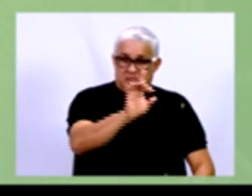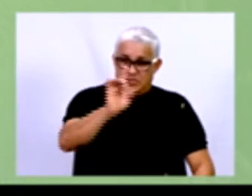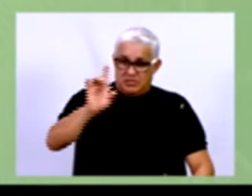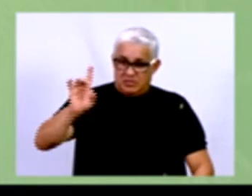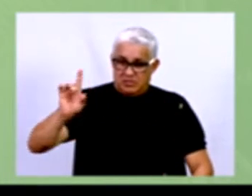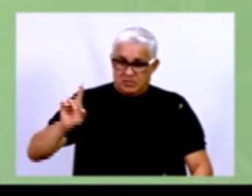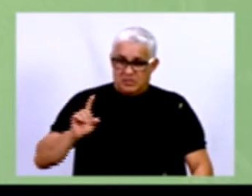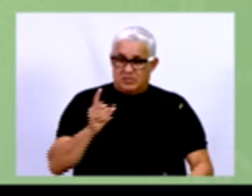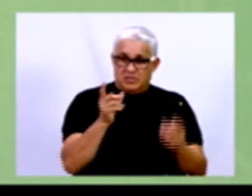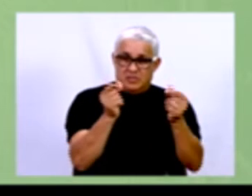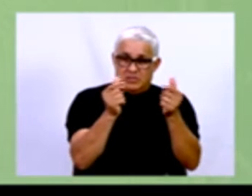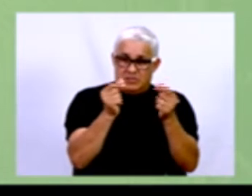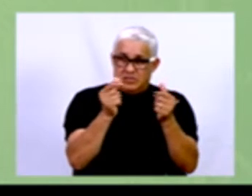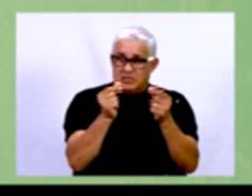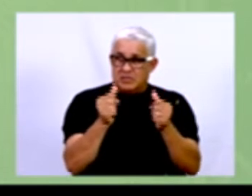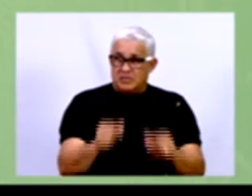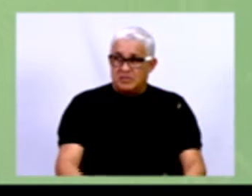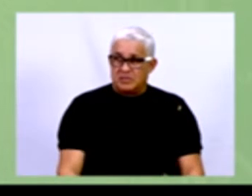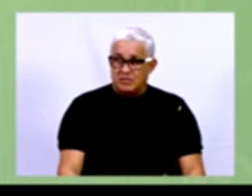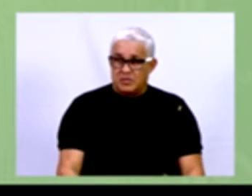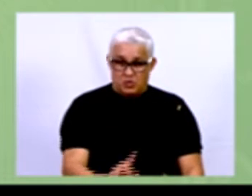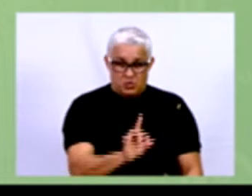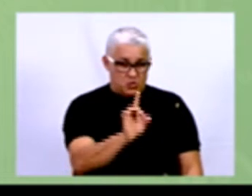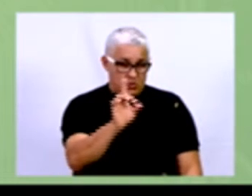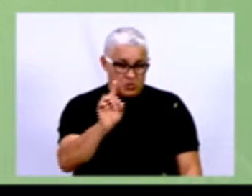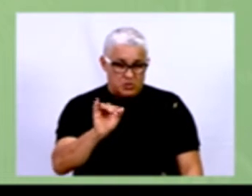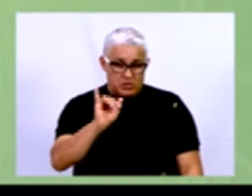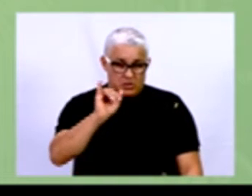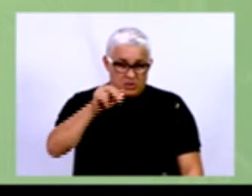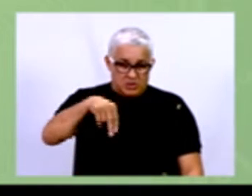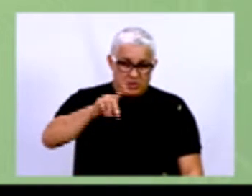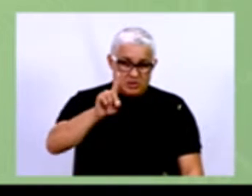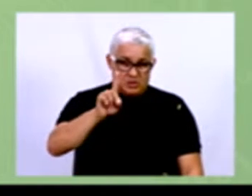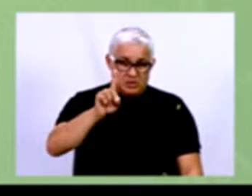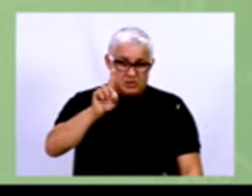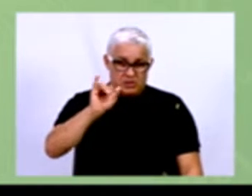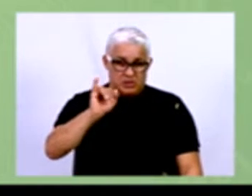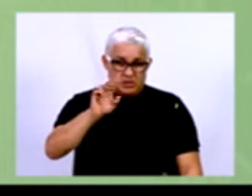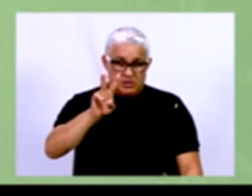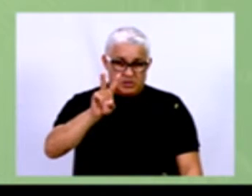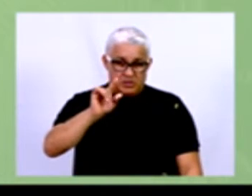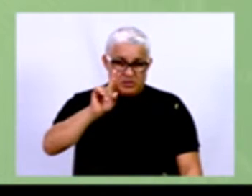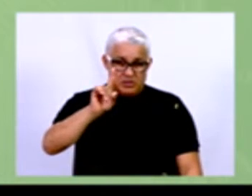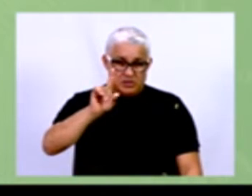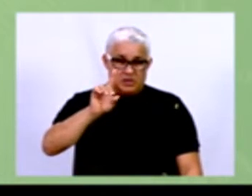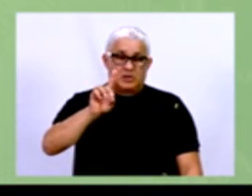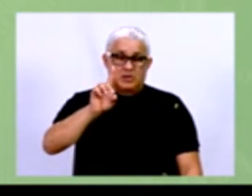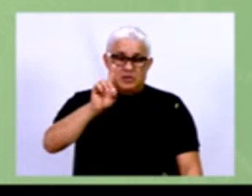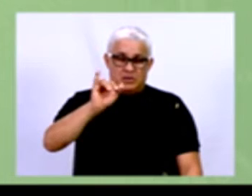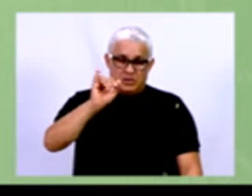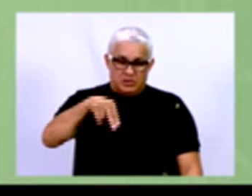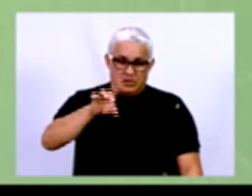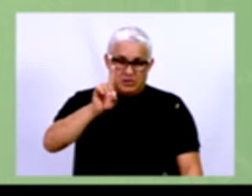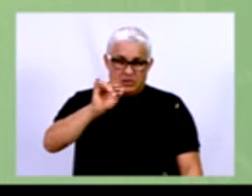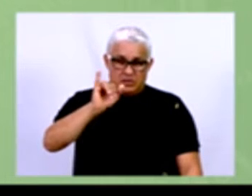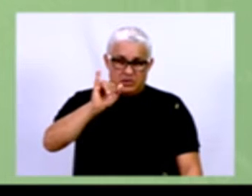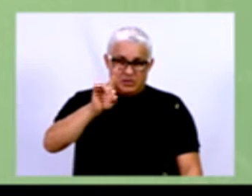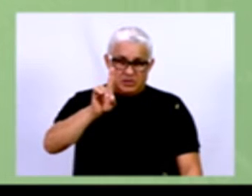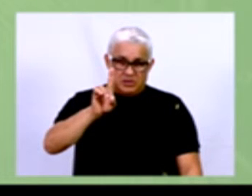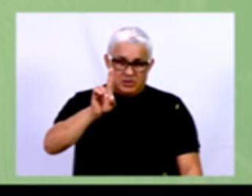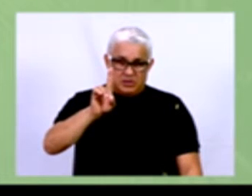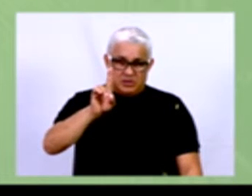agentes econômicos de forma individual, que atuam no mercado, que são as empresas, os indivíduos,